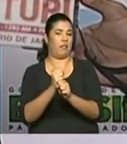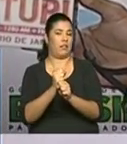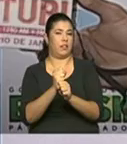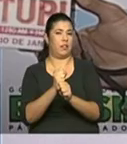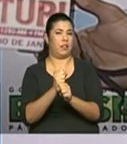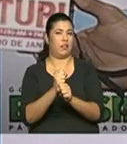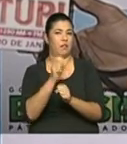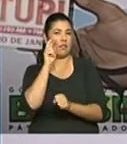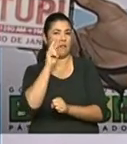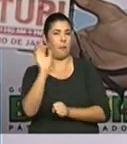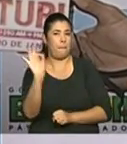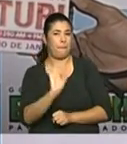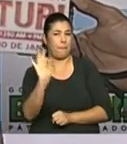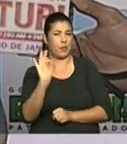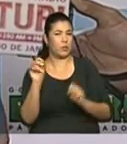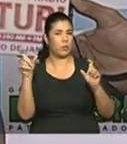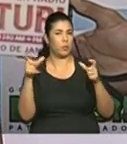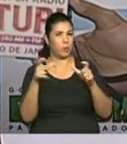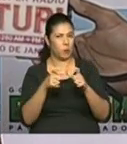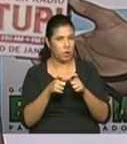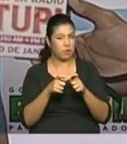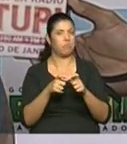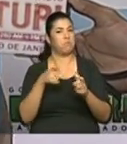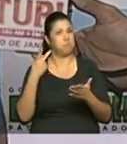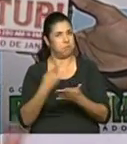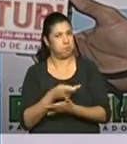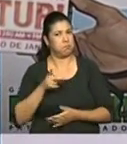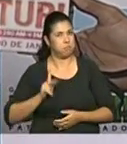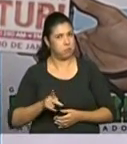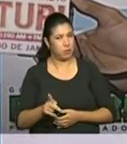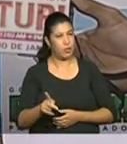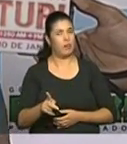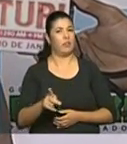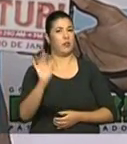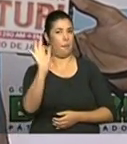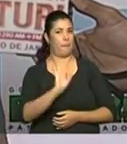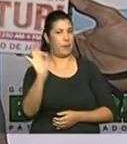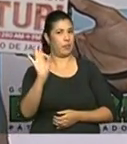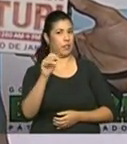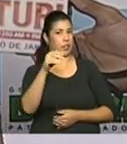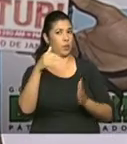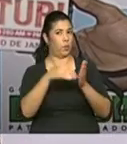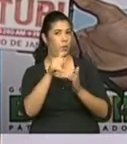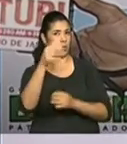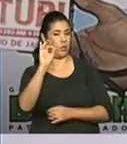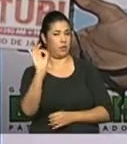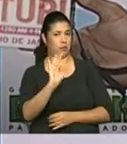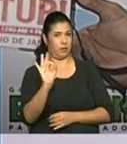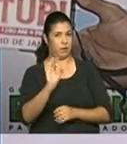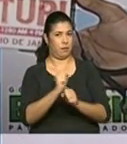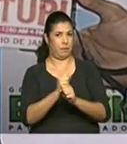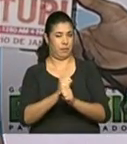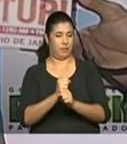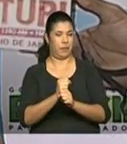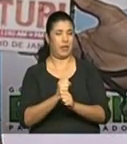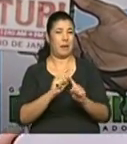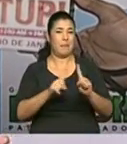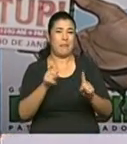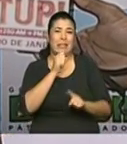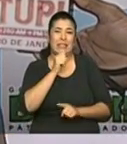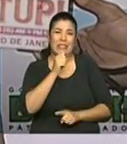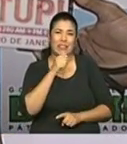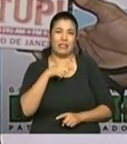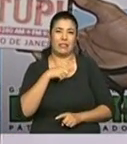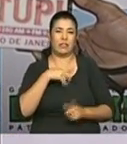é de uma diminuição importante, consistente, permanente. Entretanto, este ano, nós ainda estamos com dados